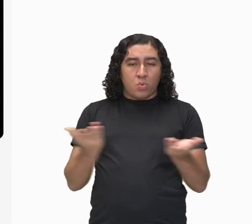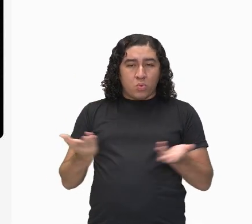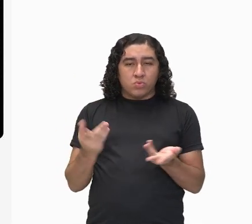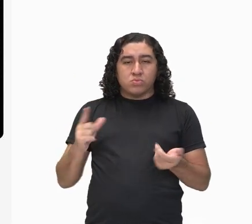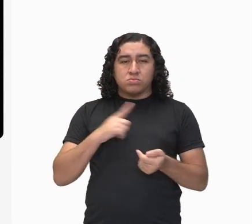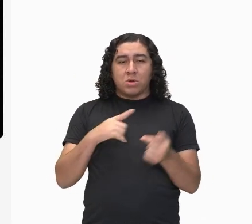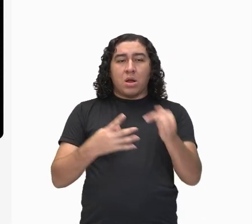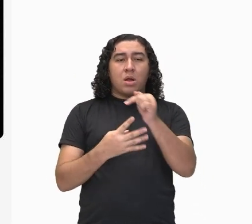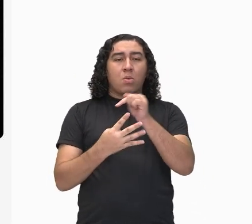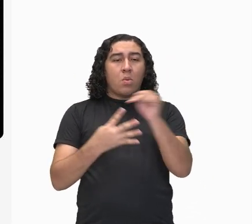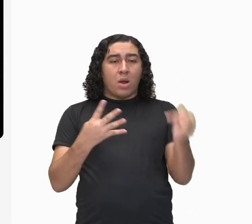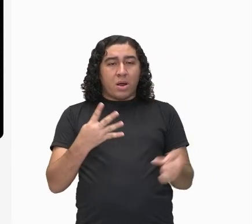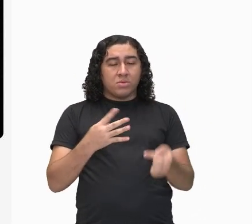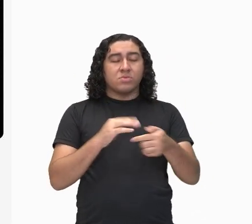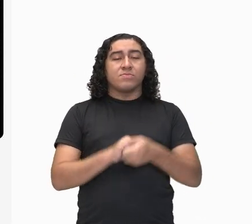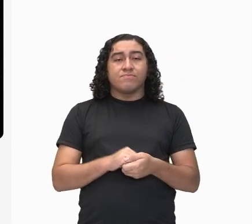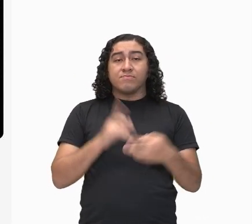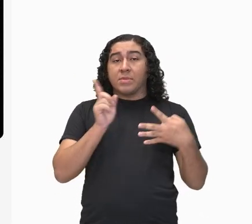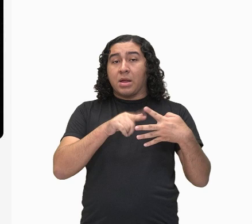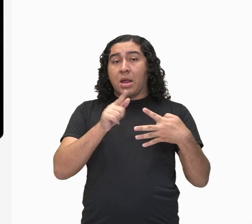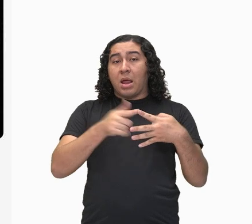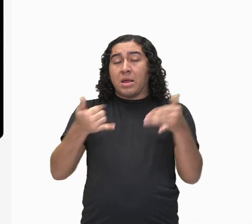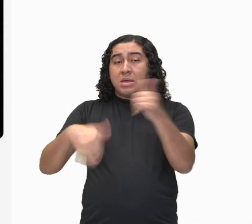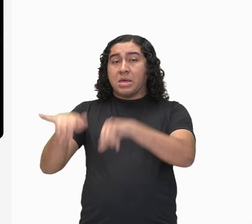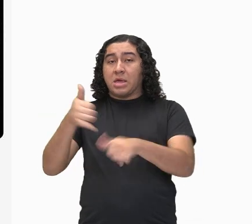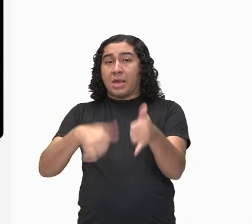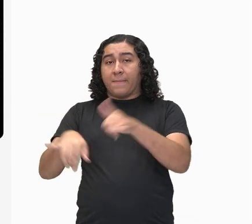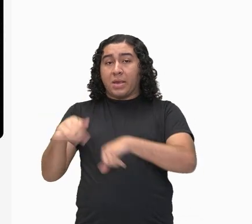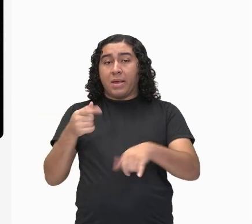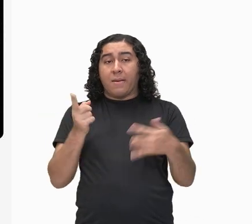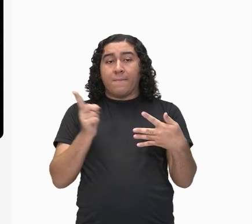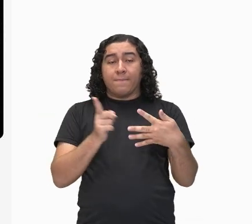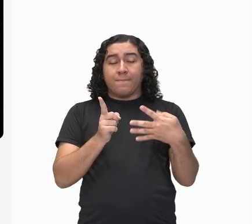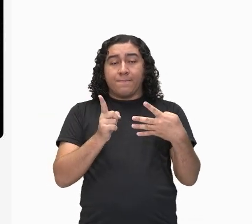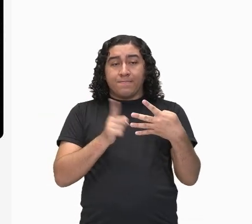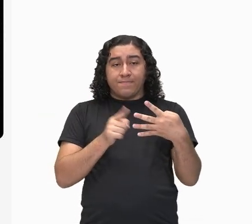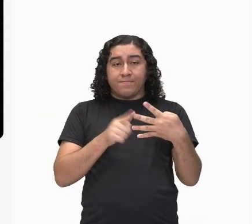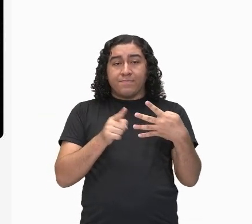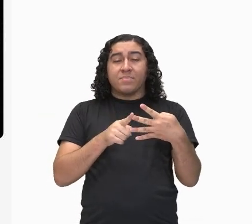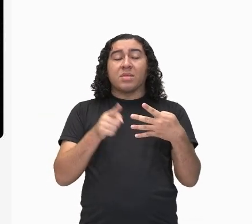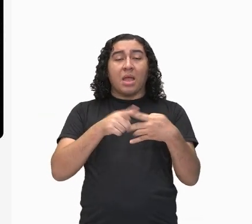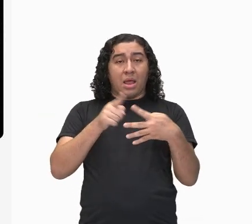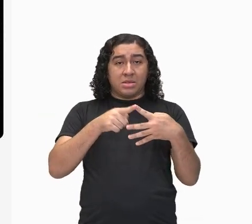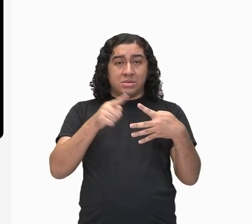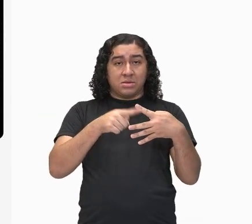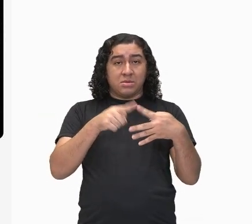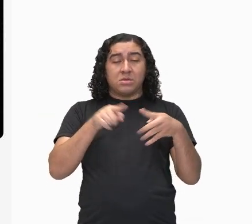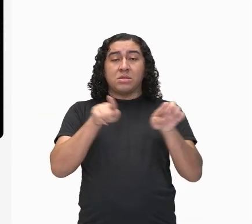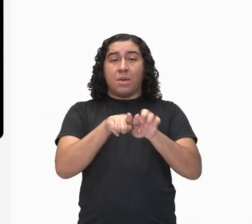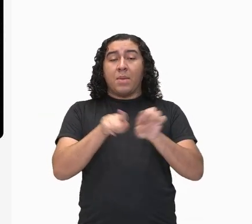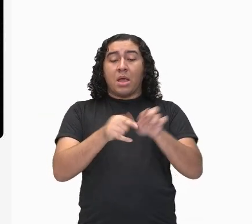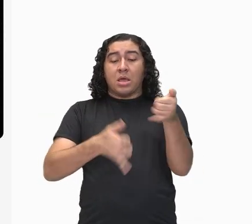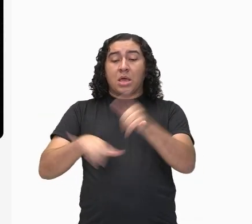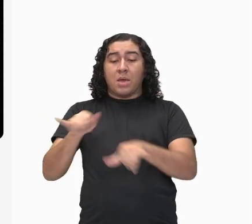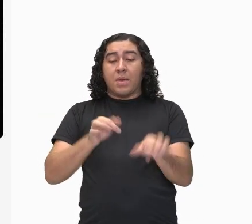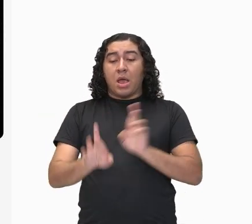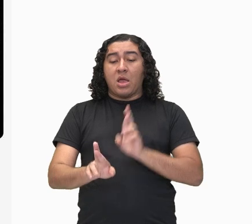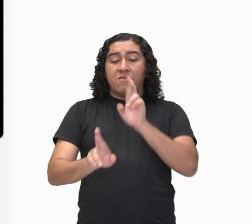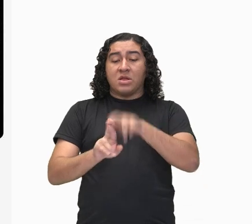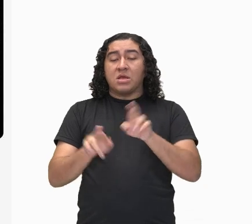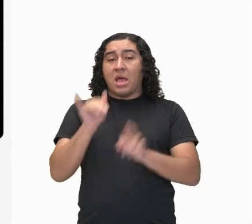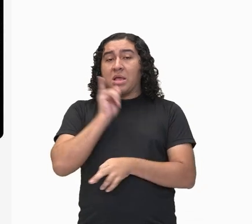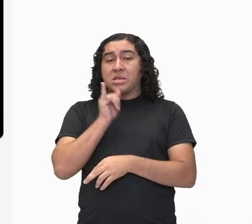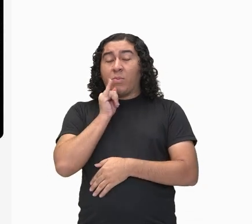essa energia que é química, A gente vai observar que essa energia química está relacionada, por exemplo, no